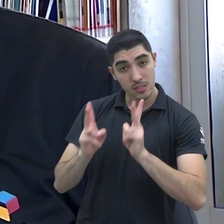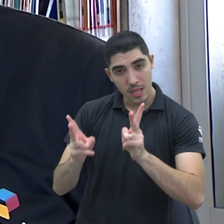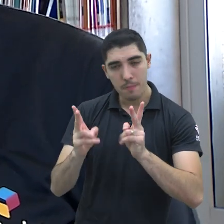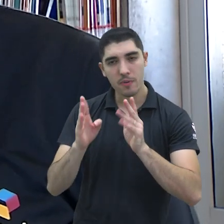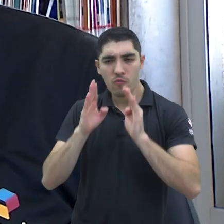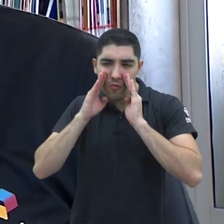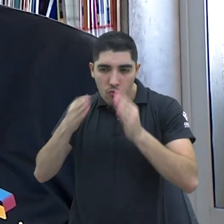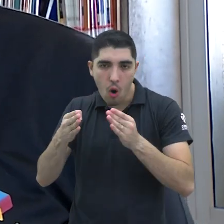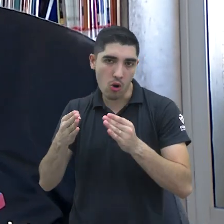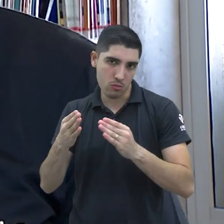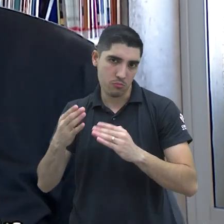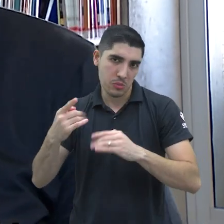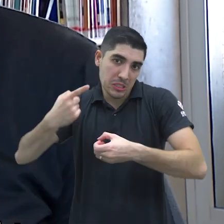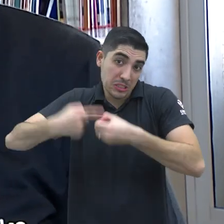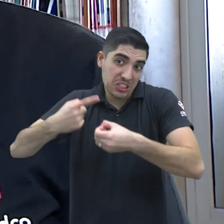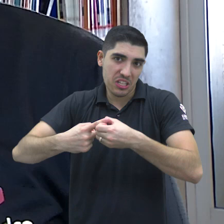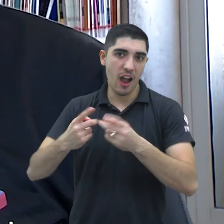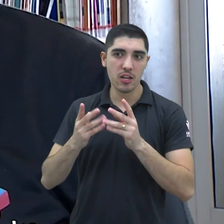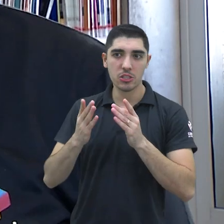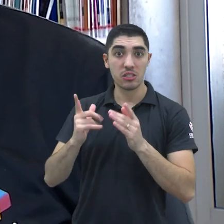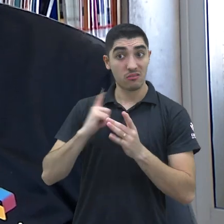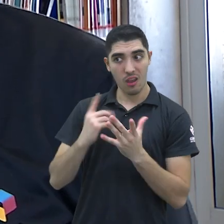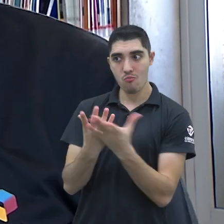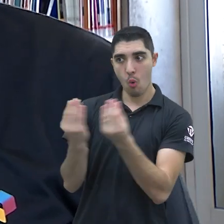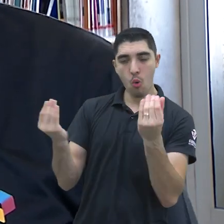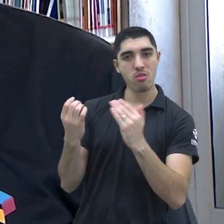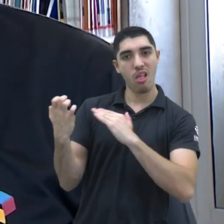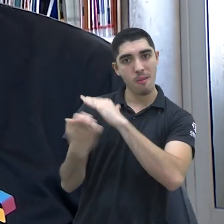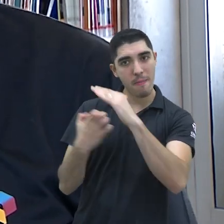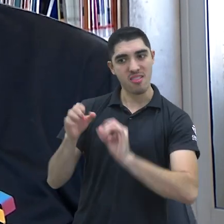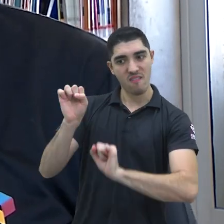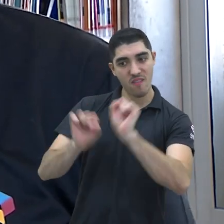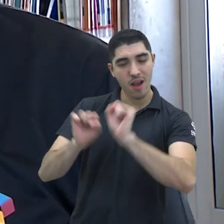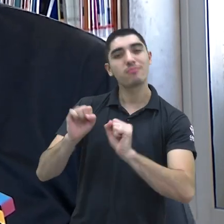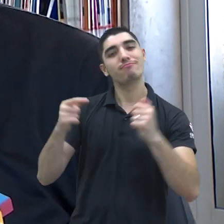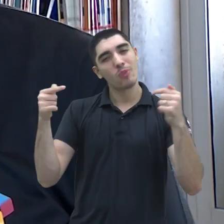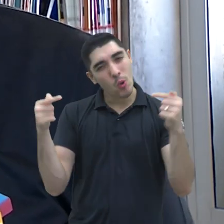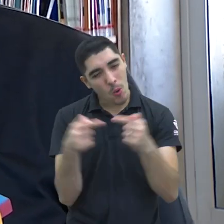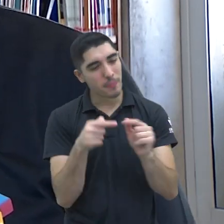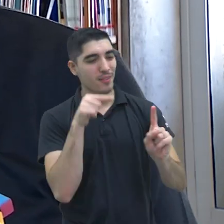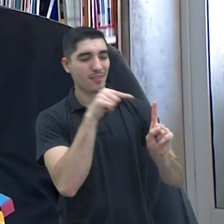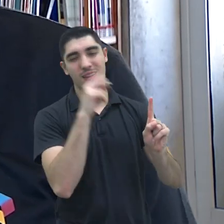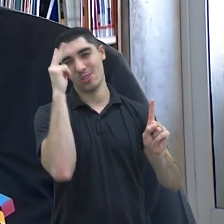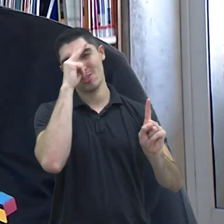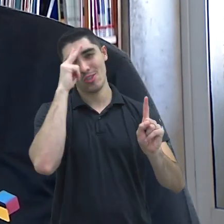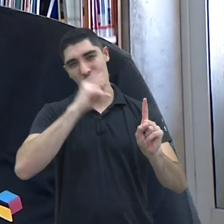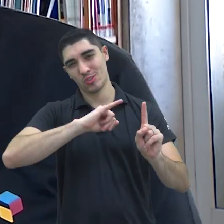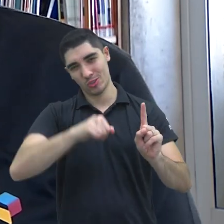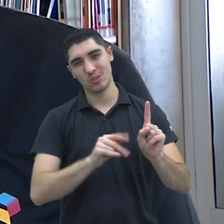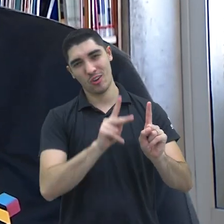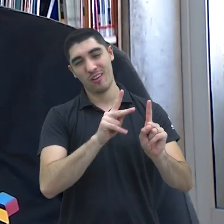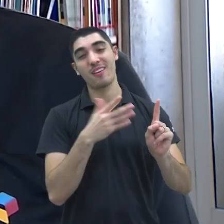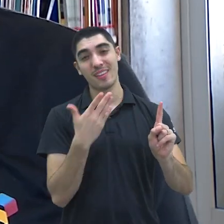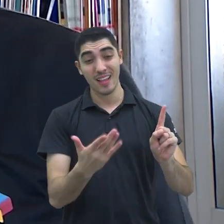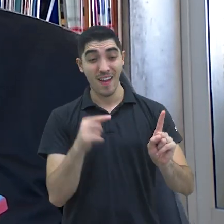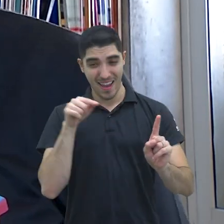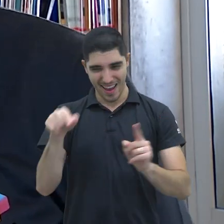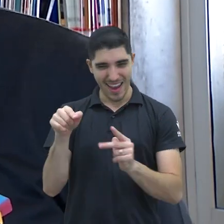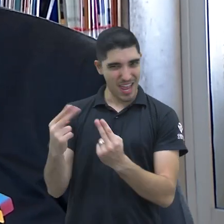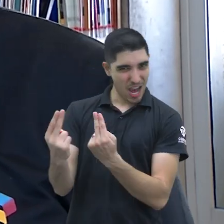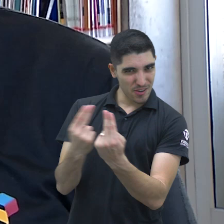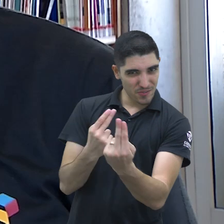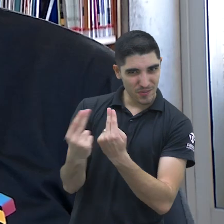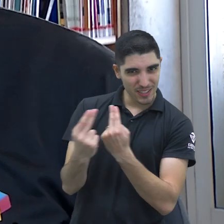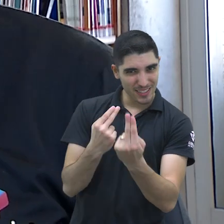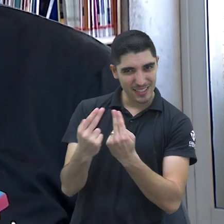de uma cidade industrial, né? E acho que isso tem tudo a ver com o JK, né? Então, a Avenida Juscelino Kubitschek, a